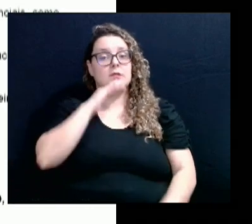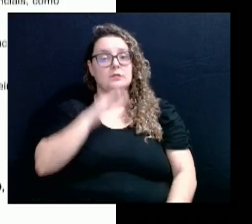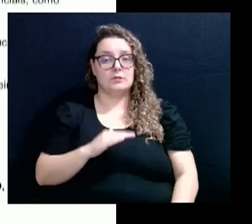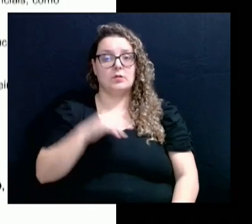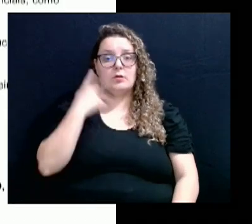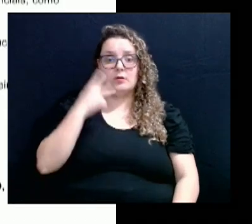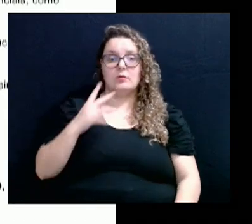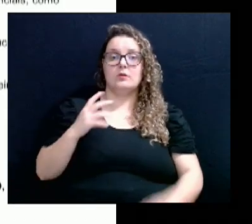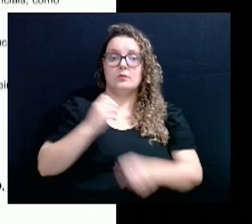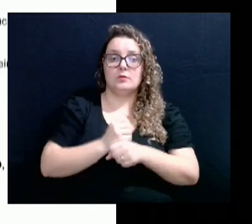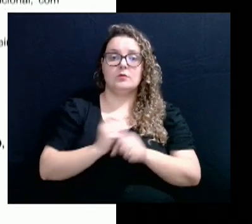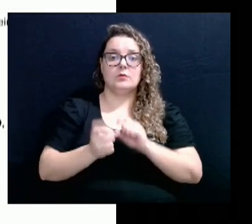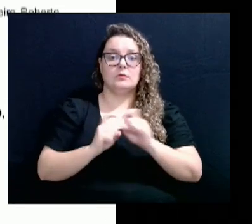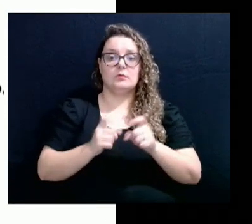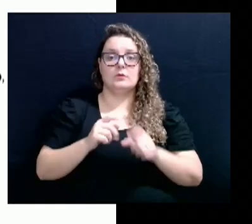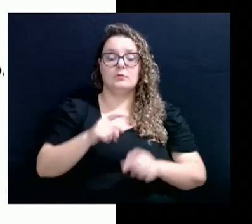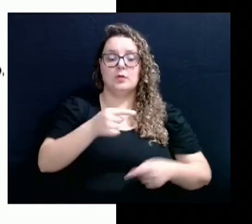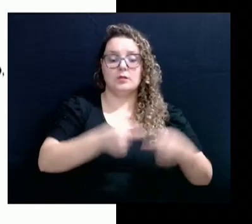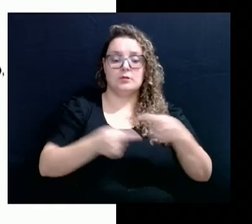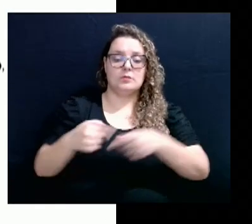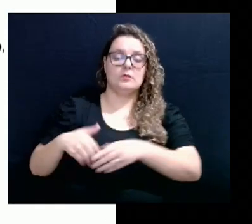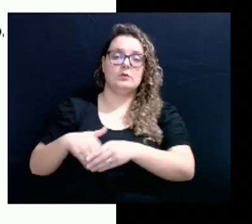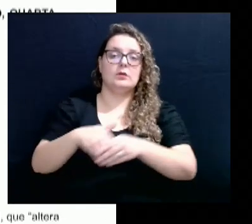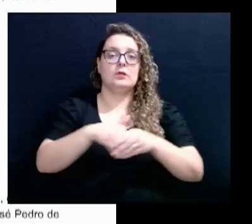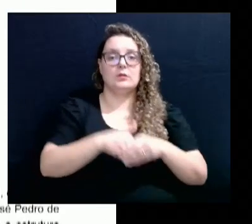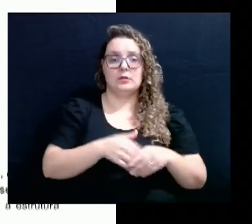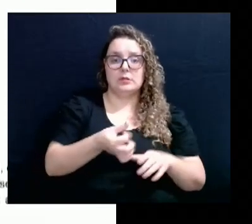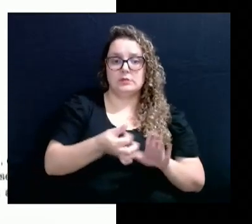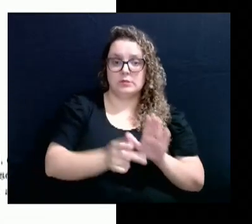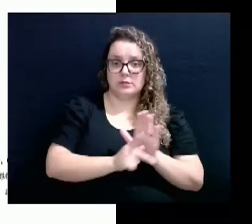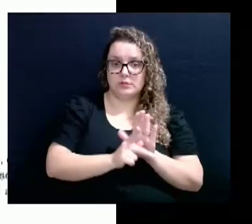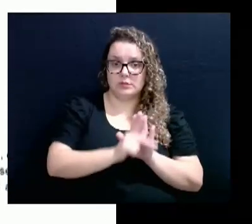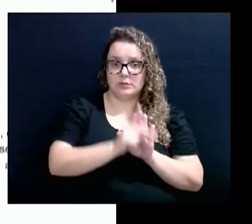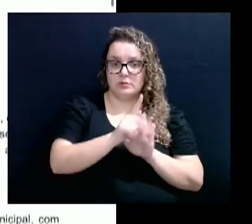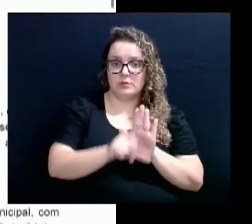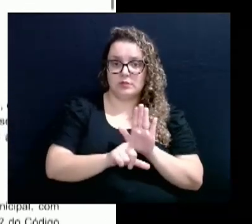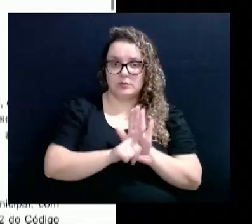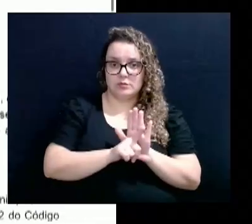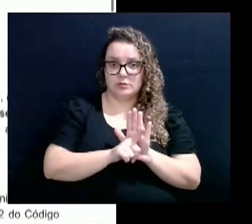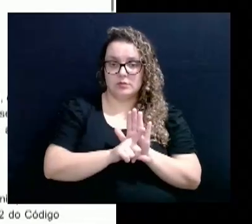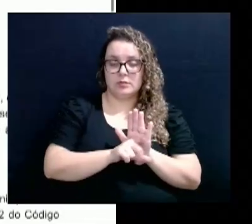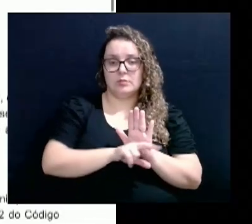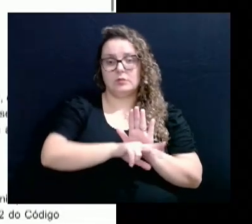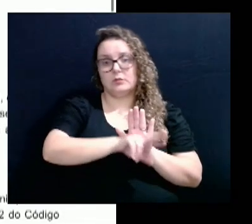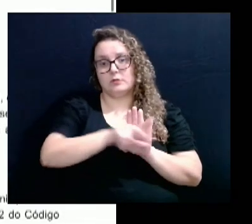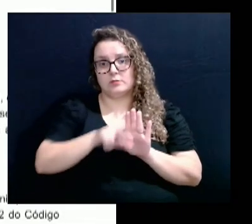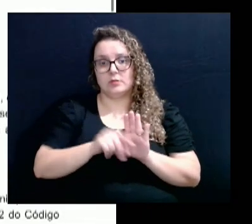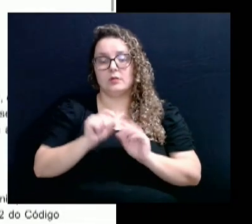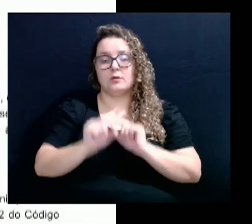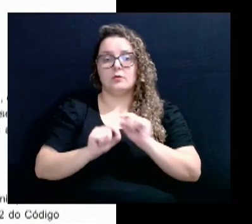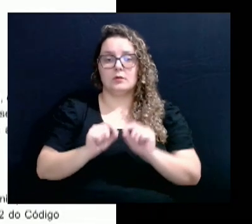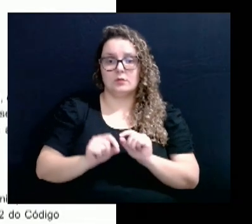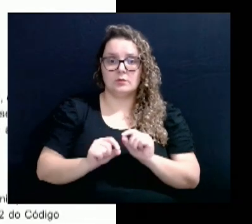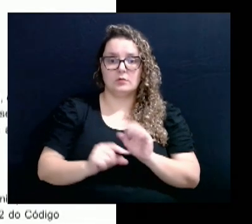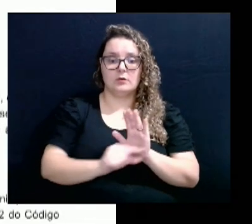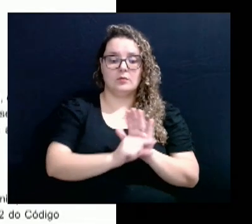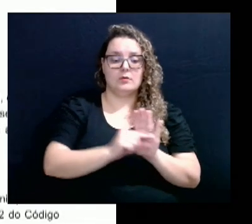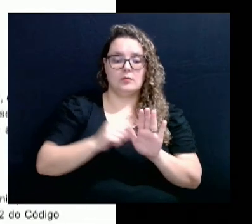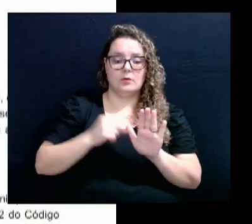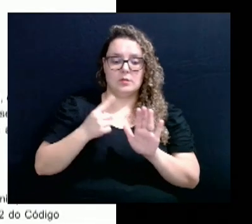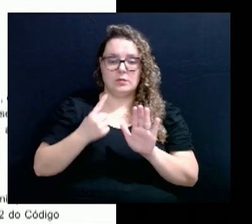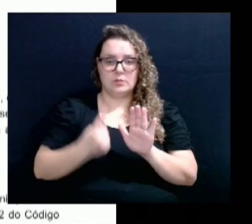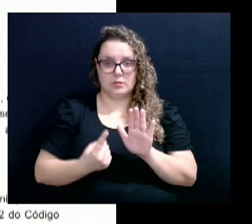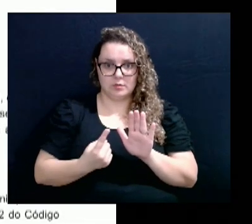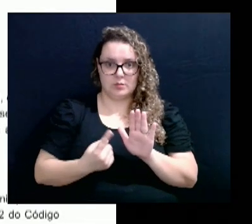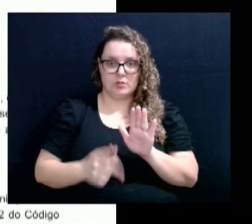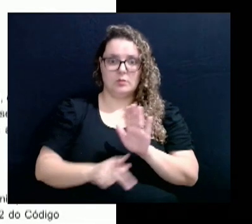reunir para discutir e votar 6 projetos de lei. Entre eles está o item 1, que é um projeto de